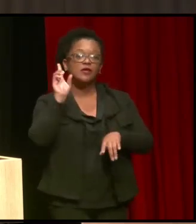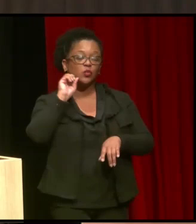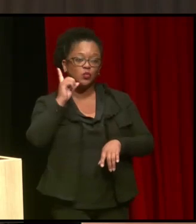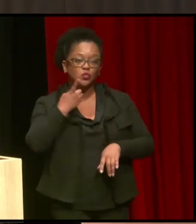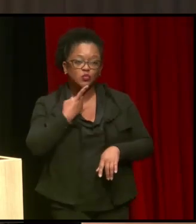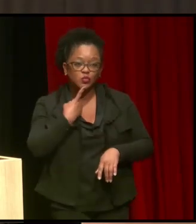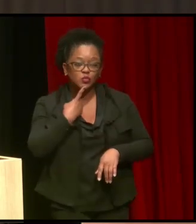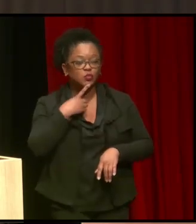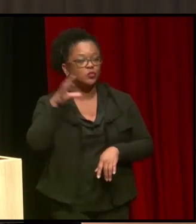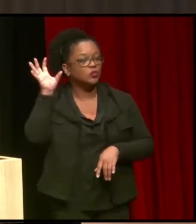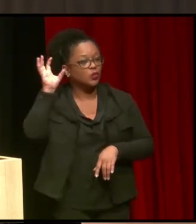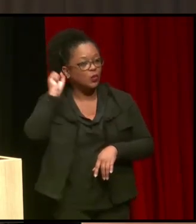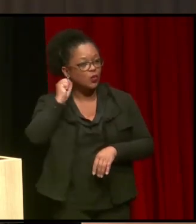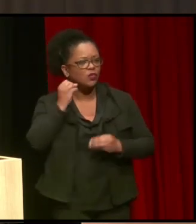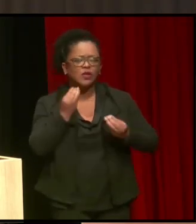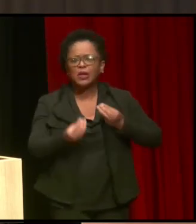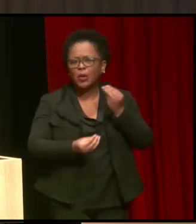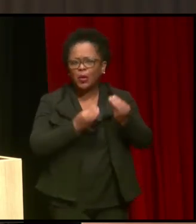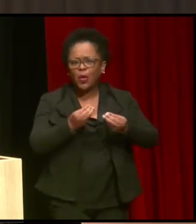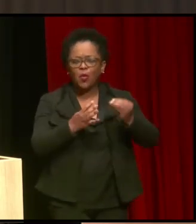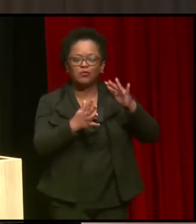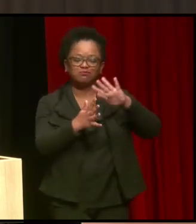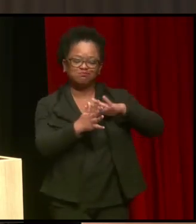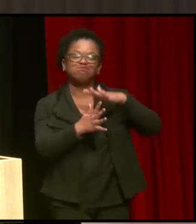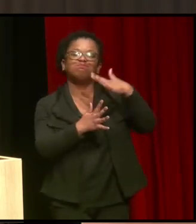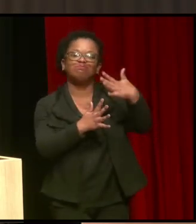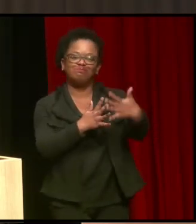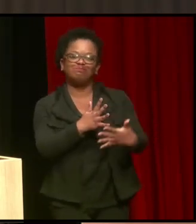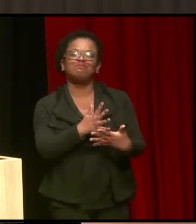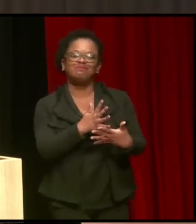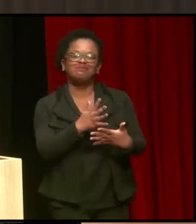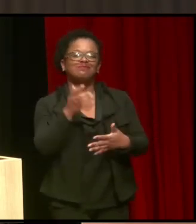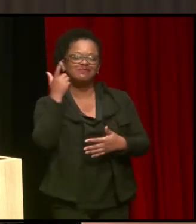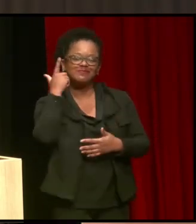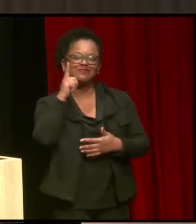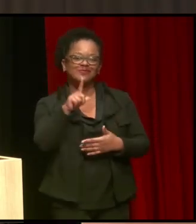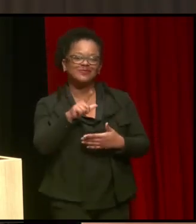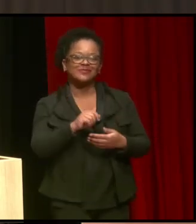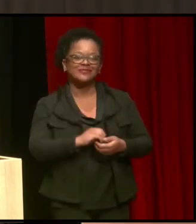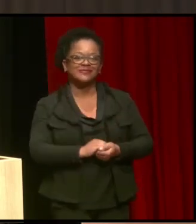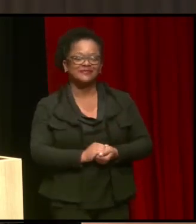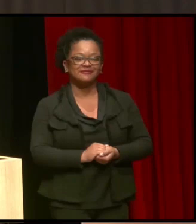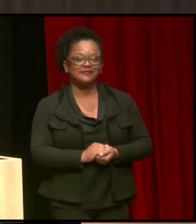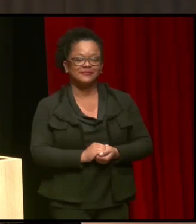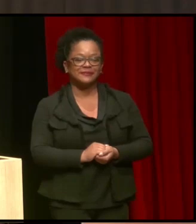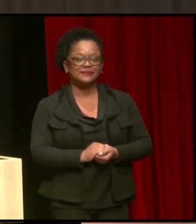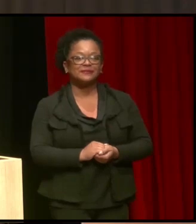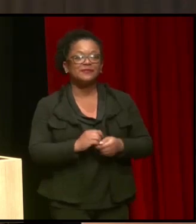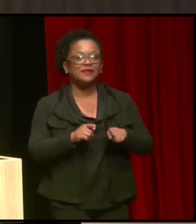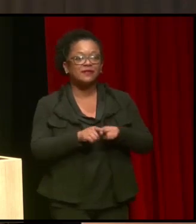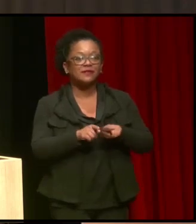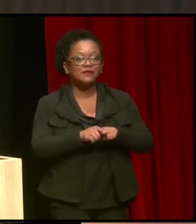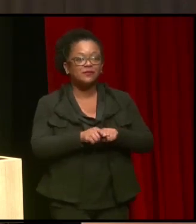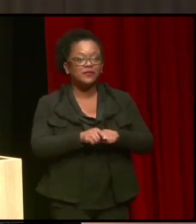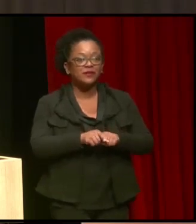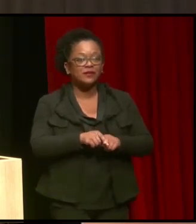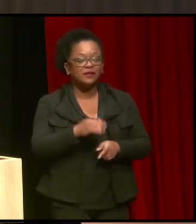com linguagem de sinais, eles ouvem. E eles passam a abrir os